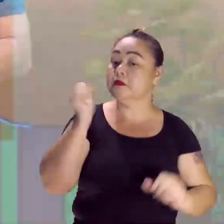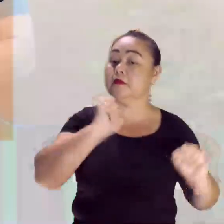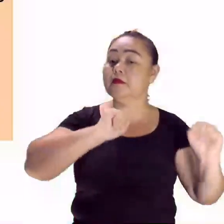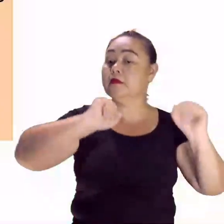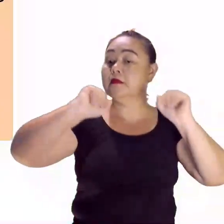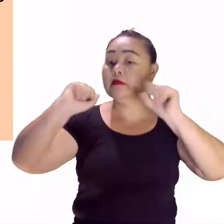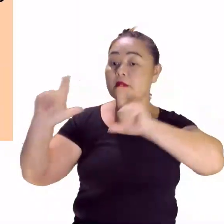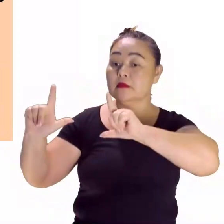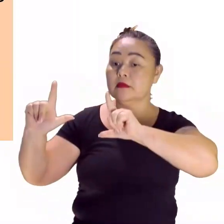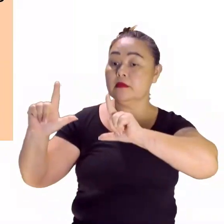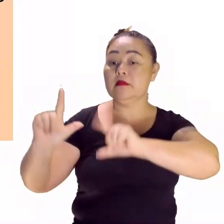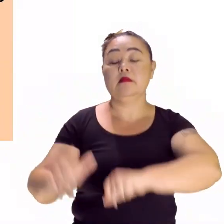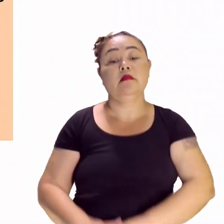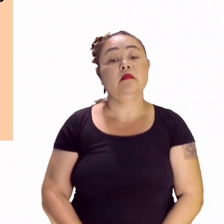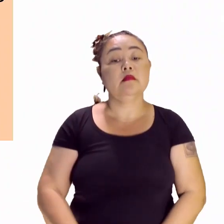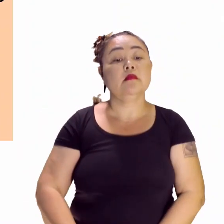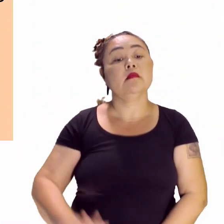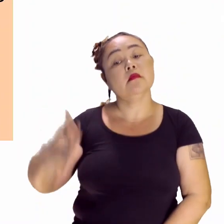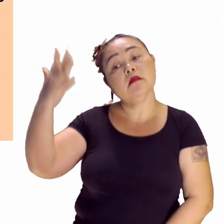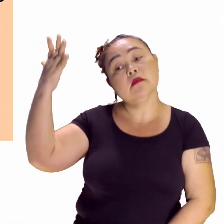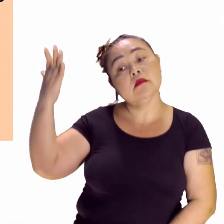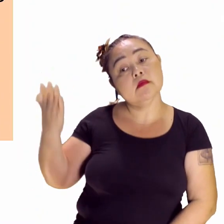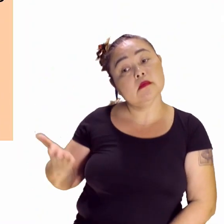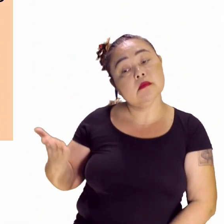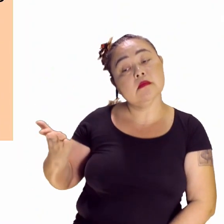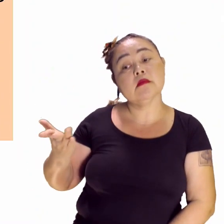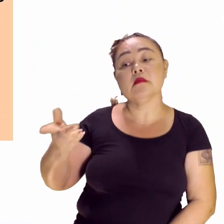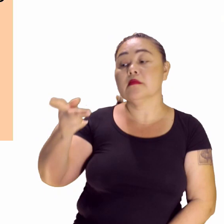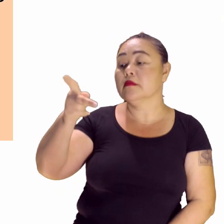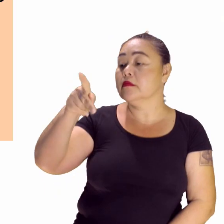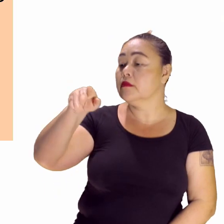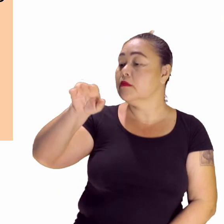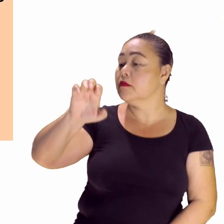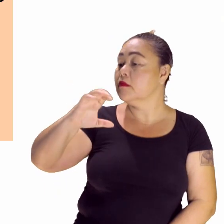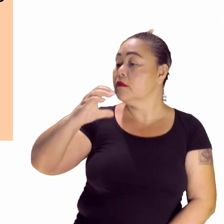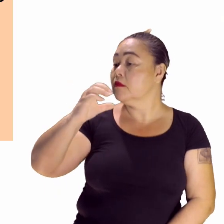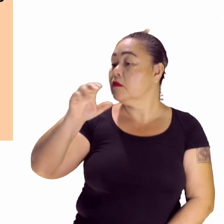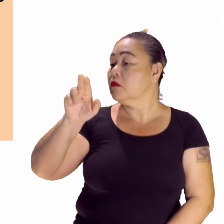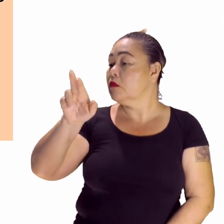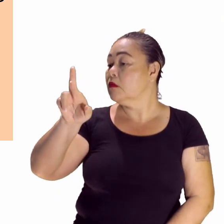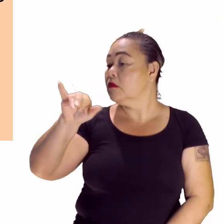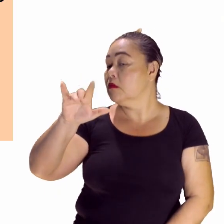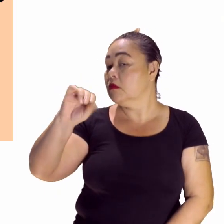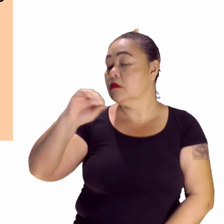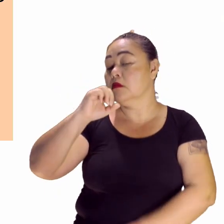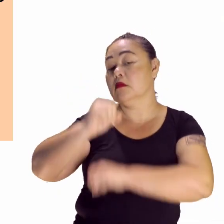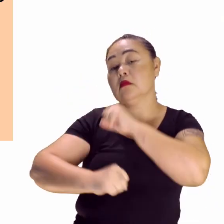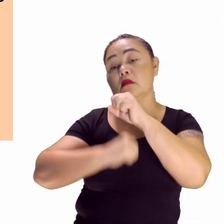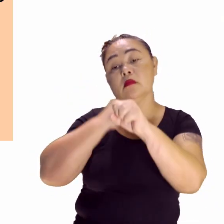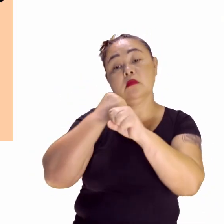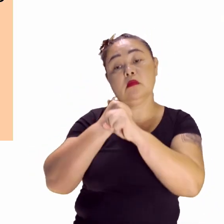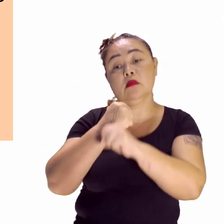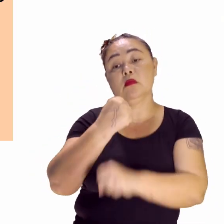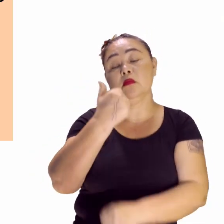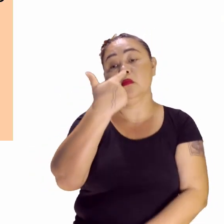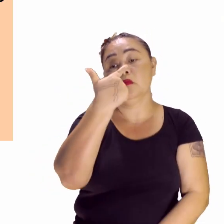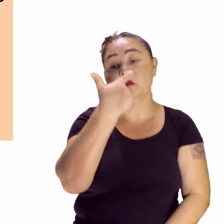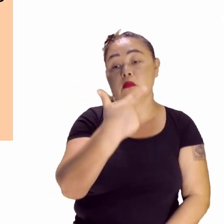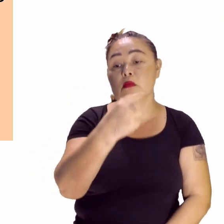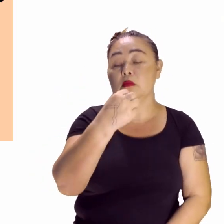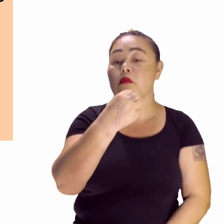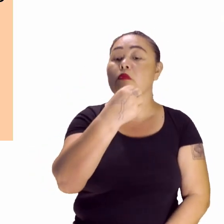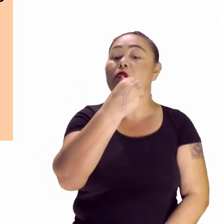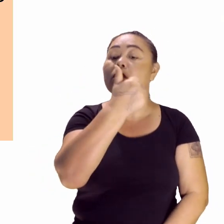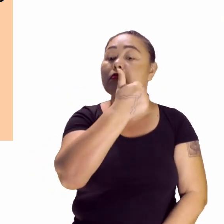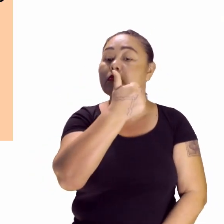então Olha aí quando falamos da pecuária do Seu Jorge já falou de 2022 2021 né Professor Jorge que esse número